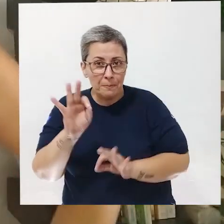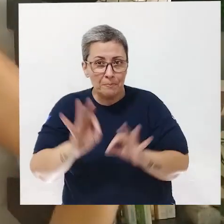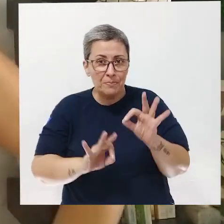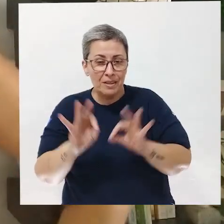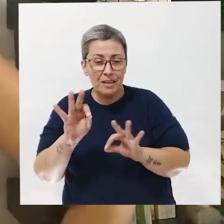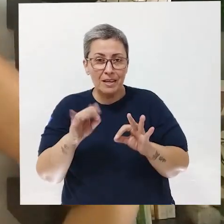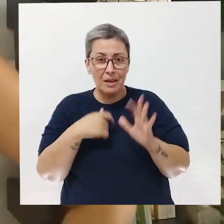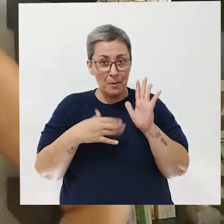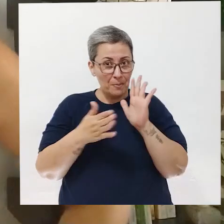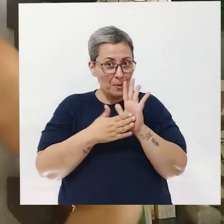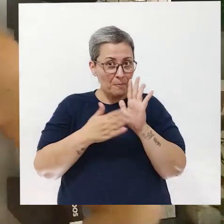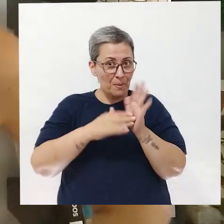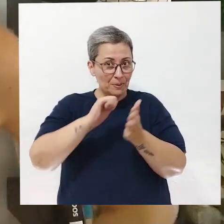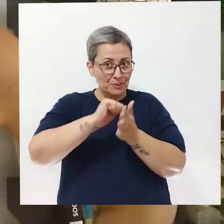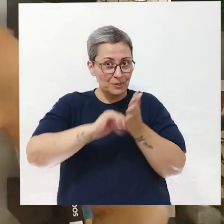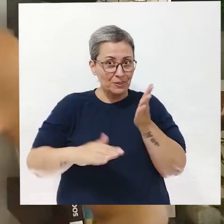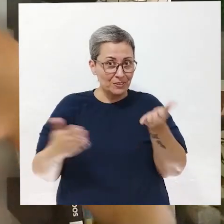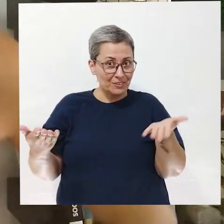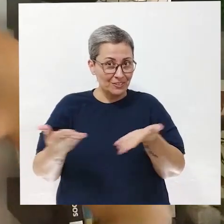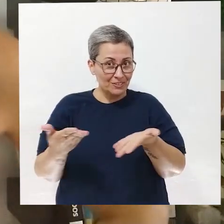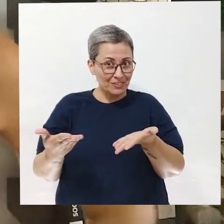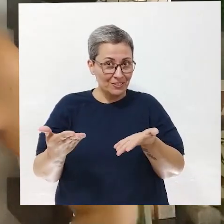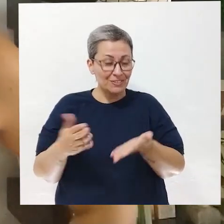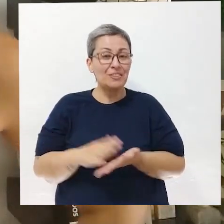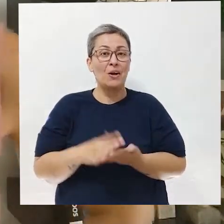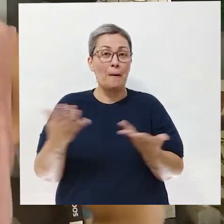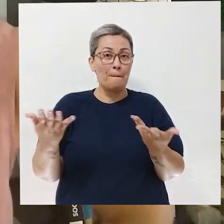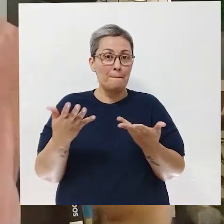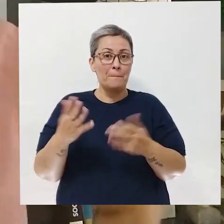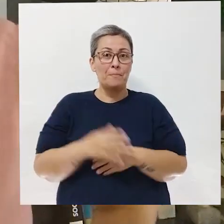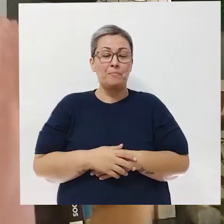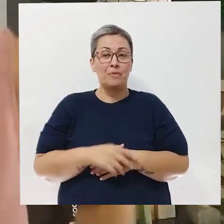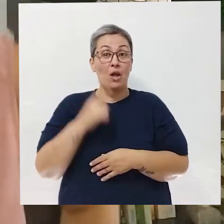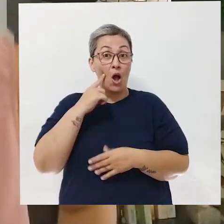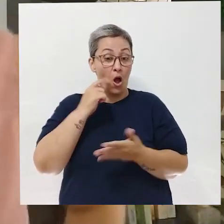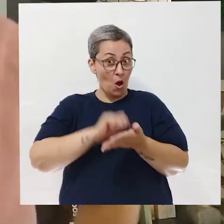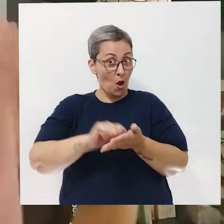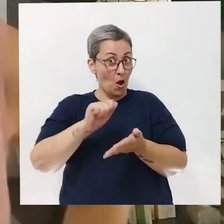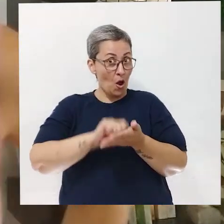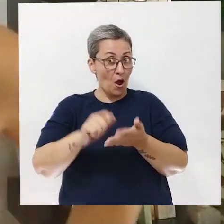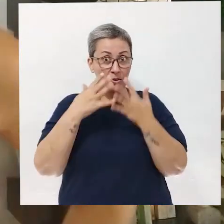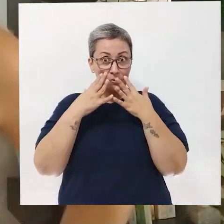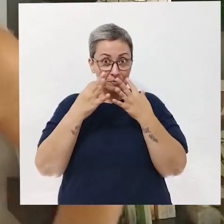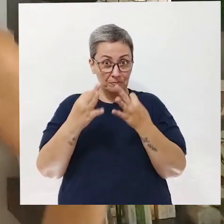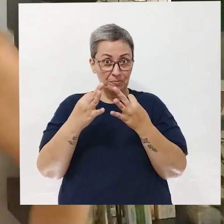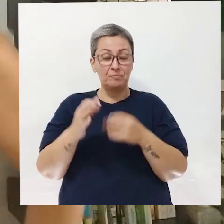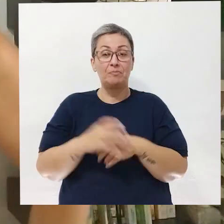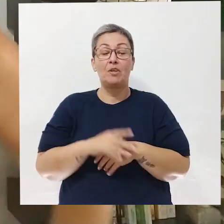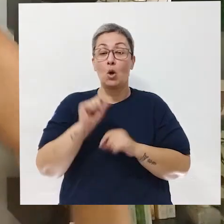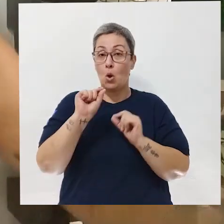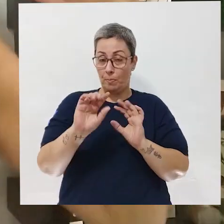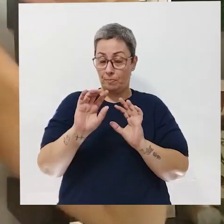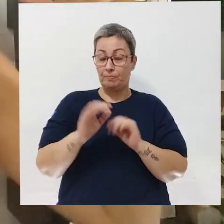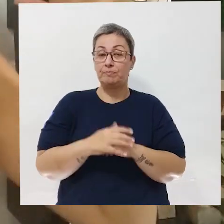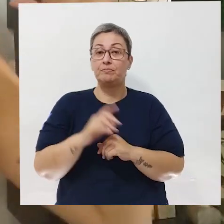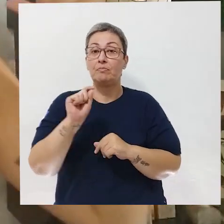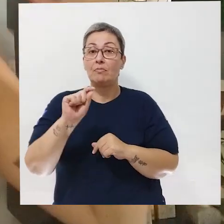a proposta de atividade que eu trouxe hoje? Então, ó, tome nota, presta bastante atenção. É o